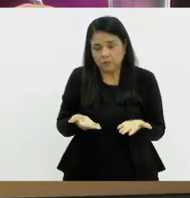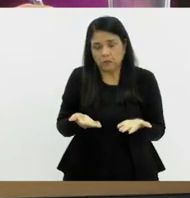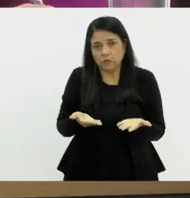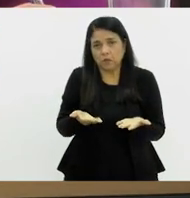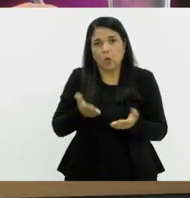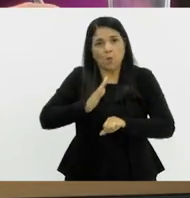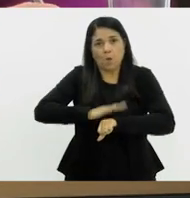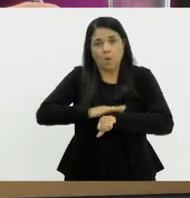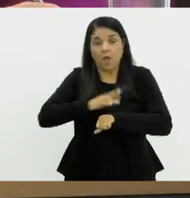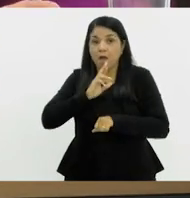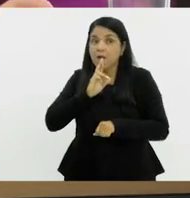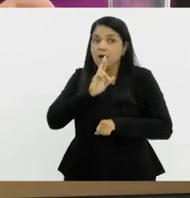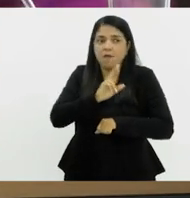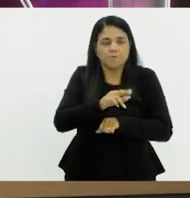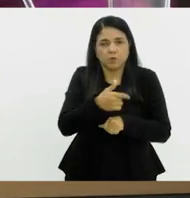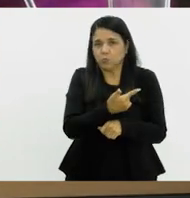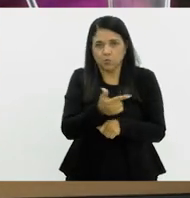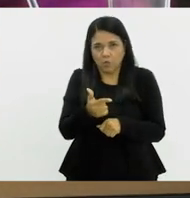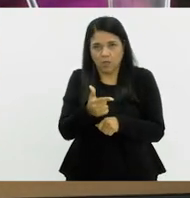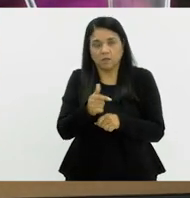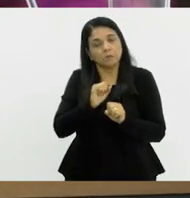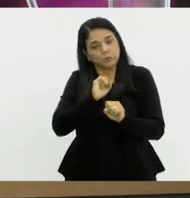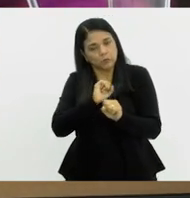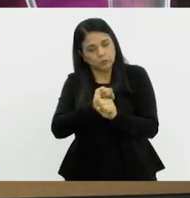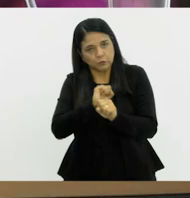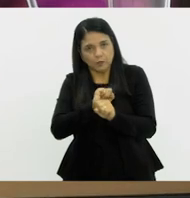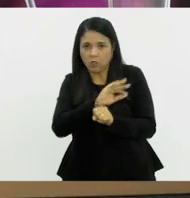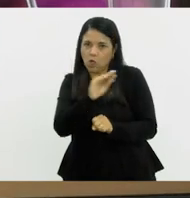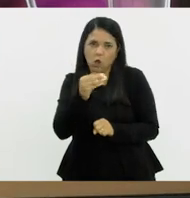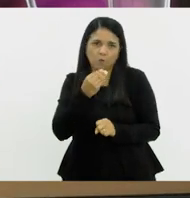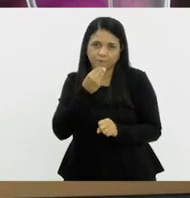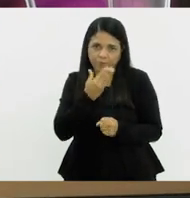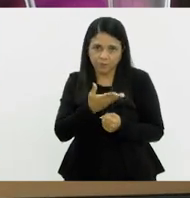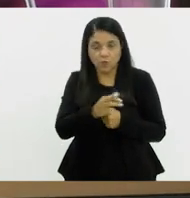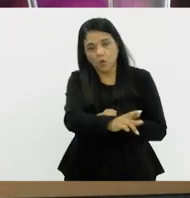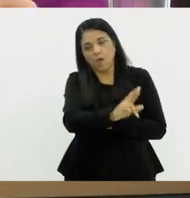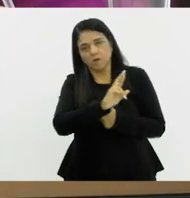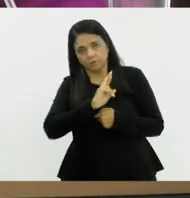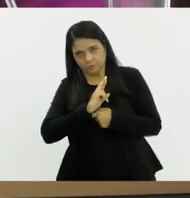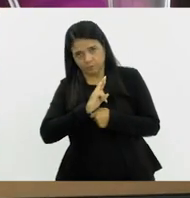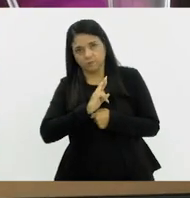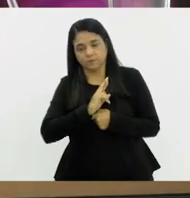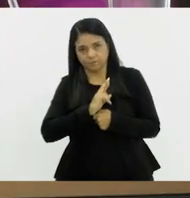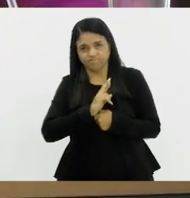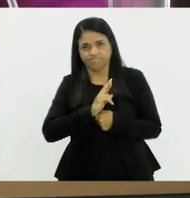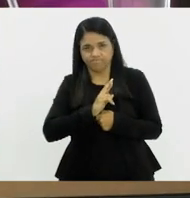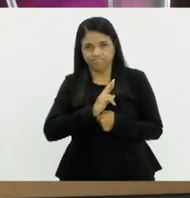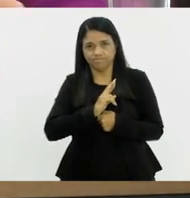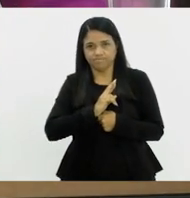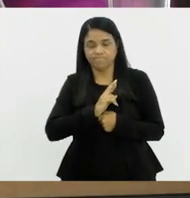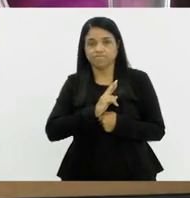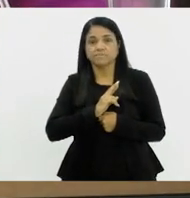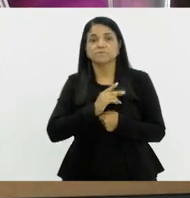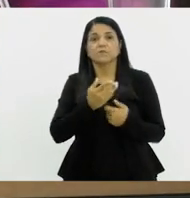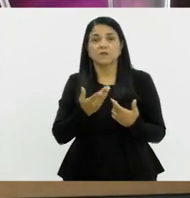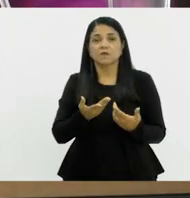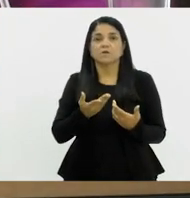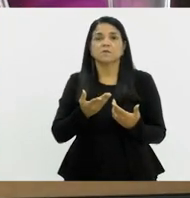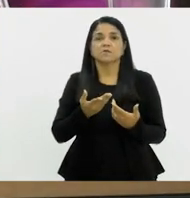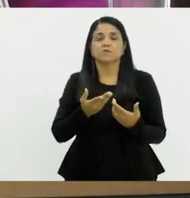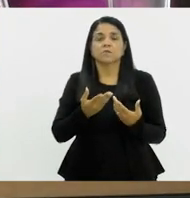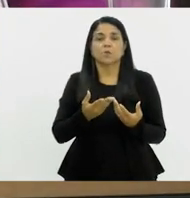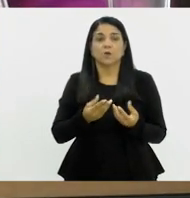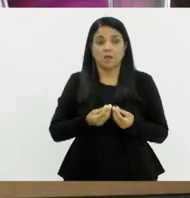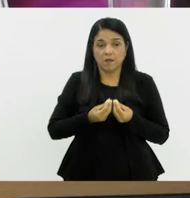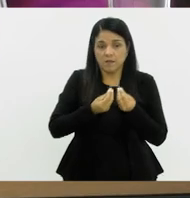uma resposta. A gente está aguardando, obviamente, o retorno, né, se, como foi